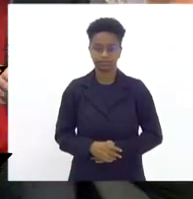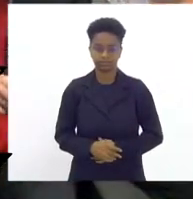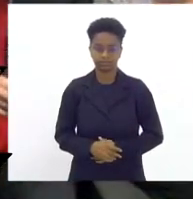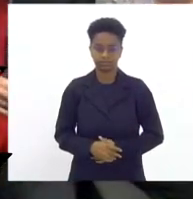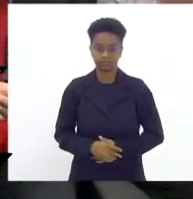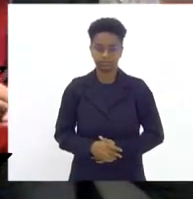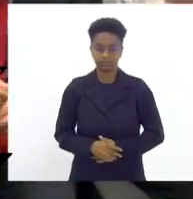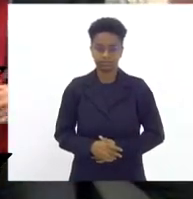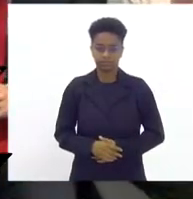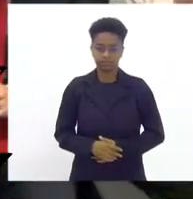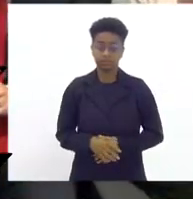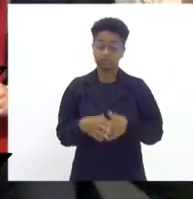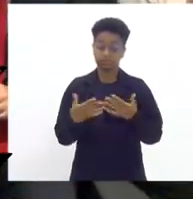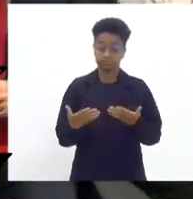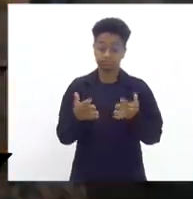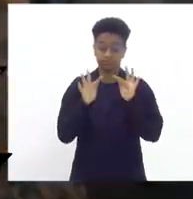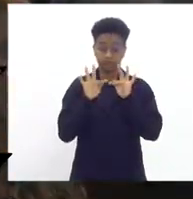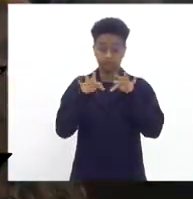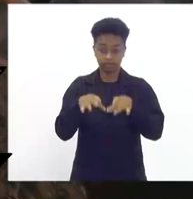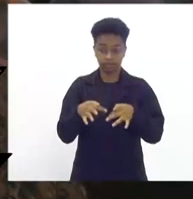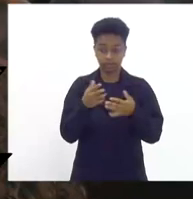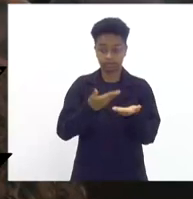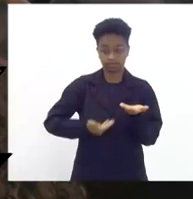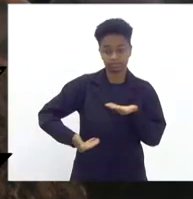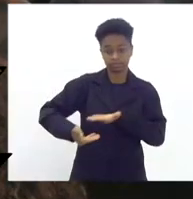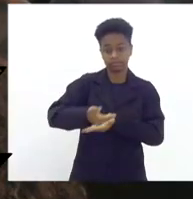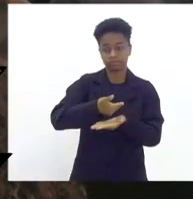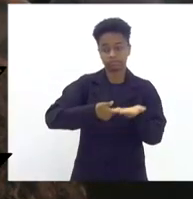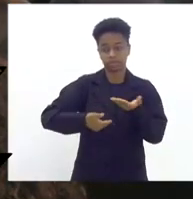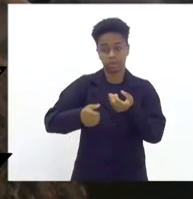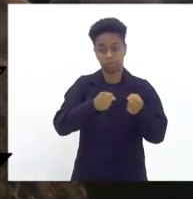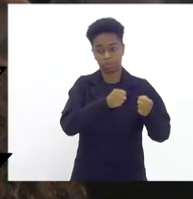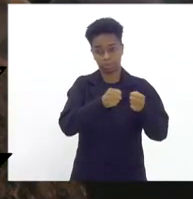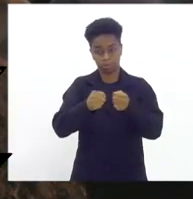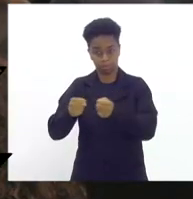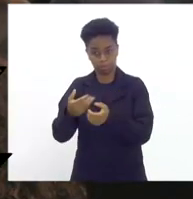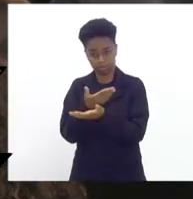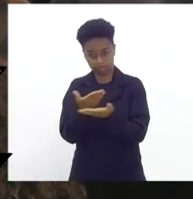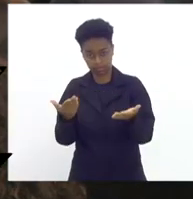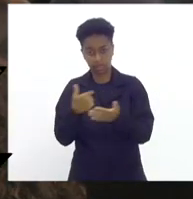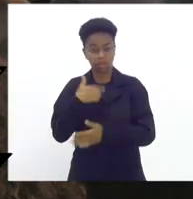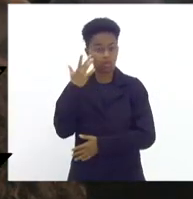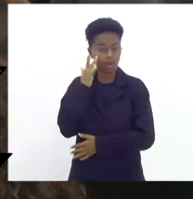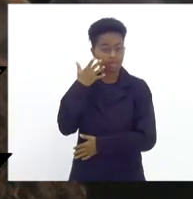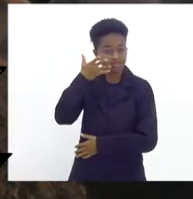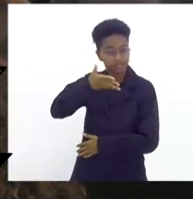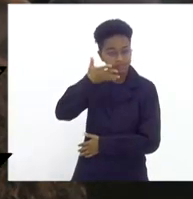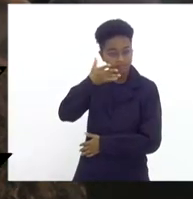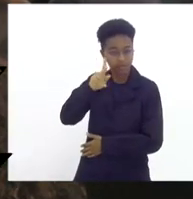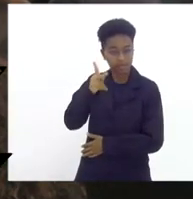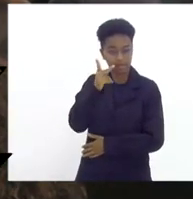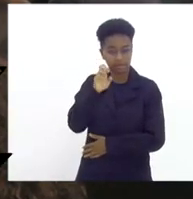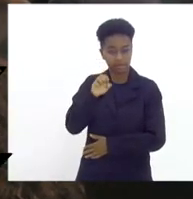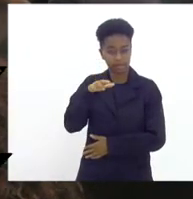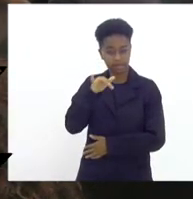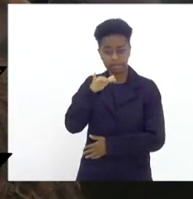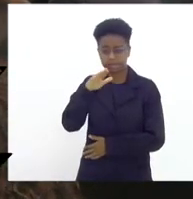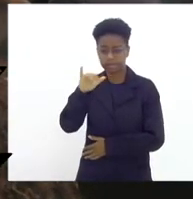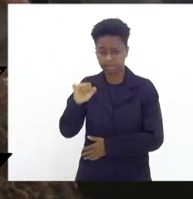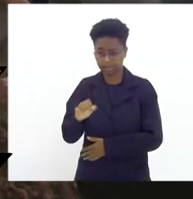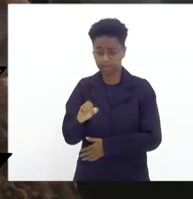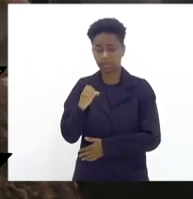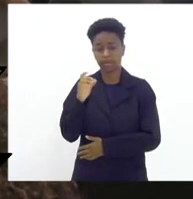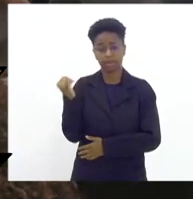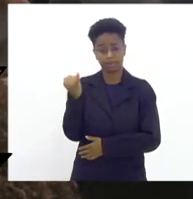bom selando essa integração aqui entre os poderes acho que essa fala do Henrique é muito necessária e